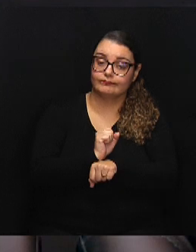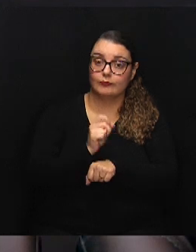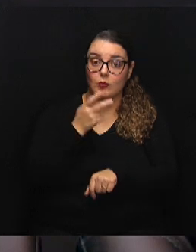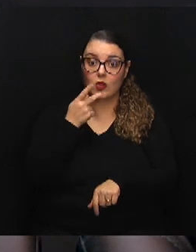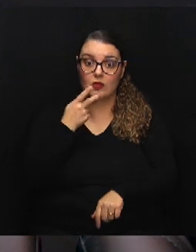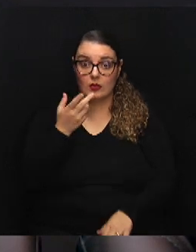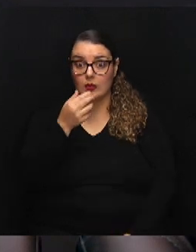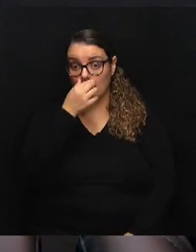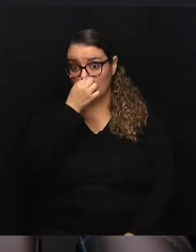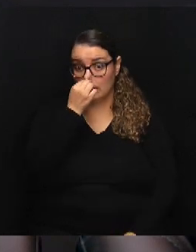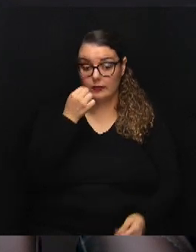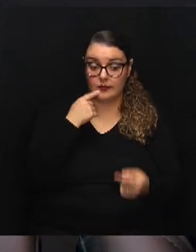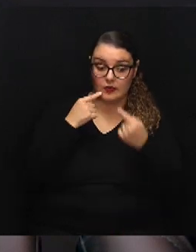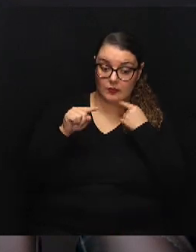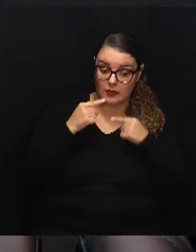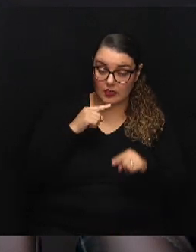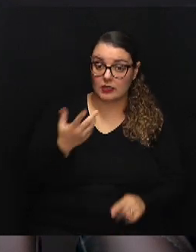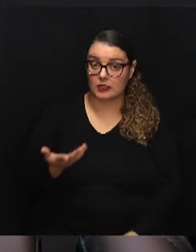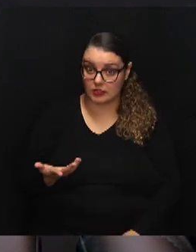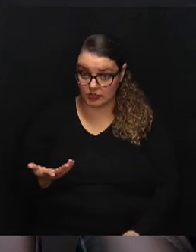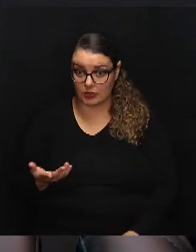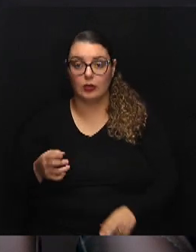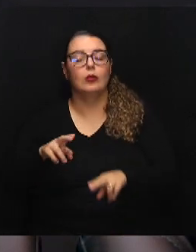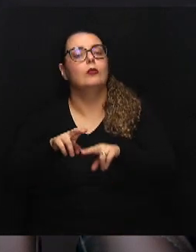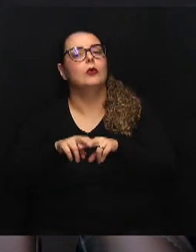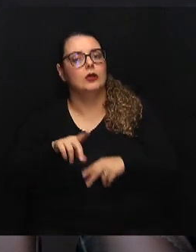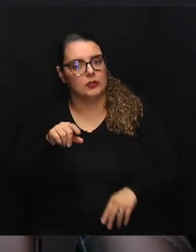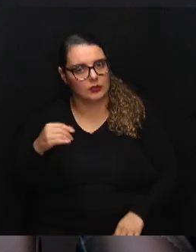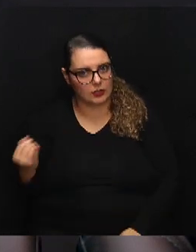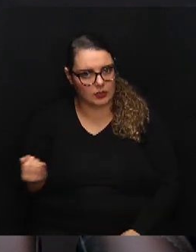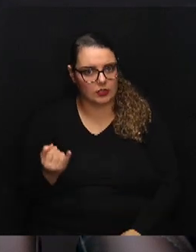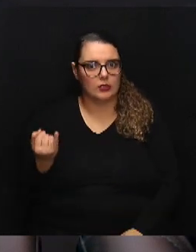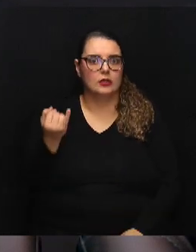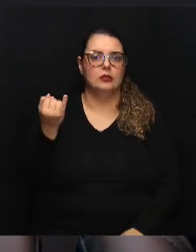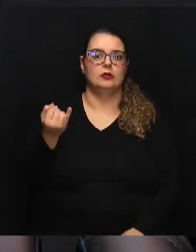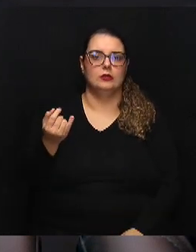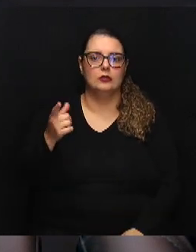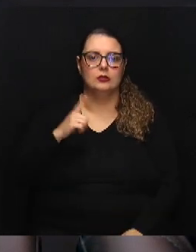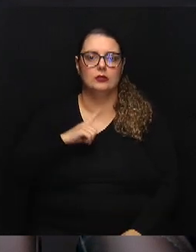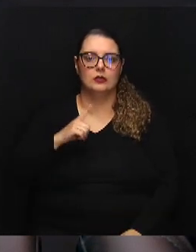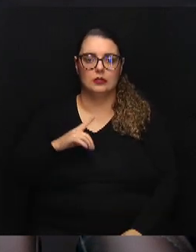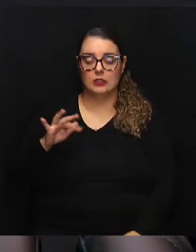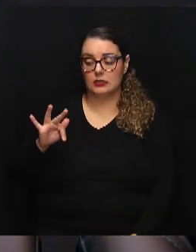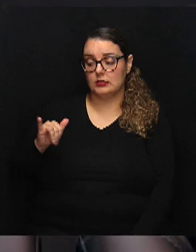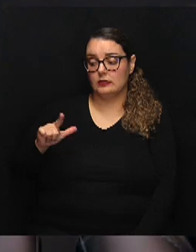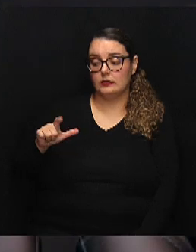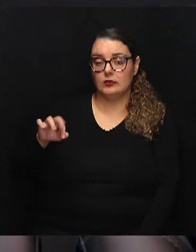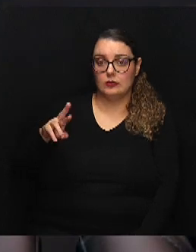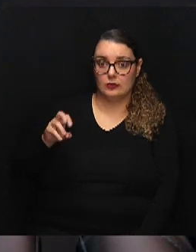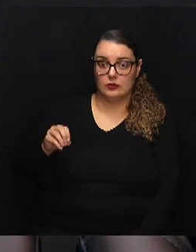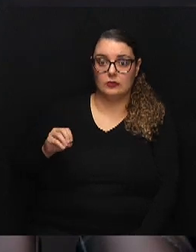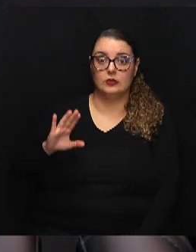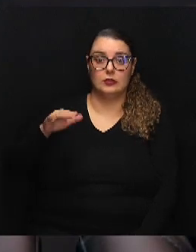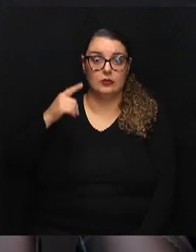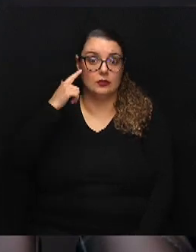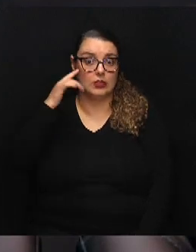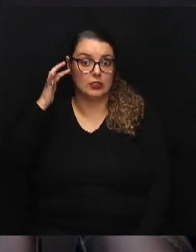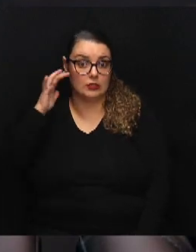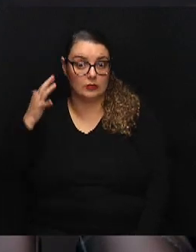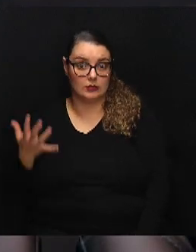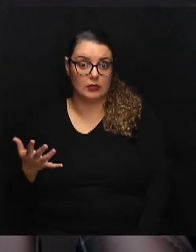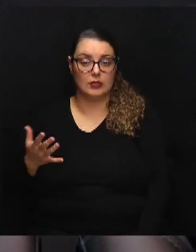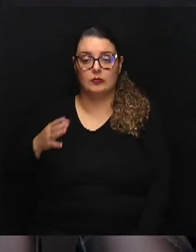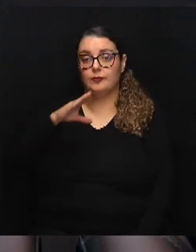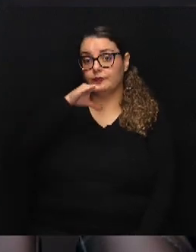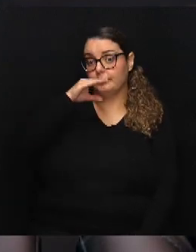uma crítica. Então, por isso que é importante ter esse filtro. E até mesmo quando a gente pensa, né, na